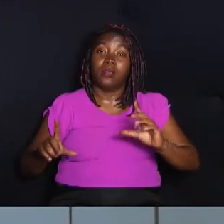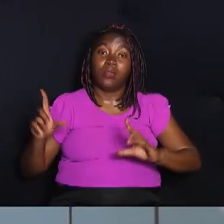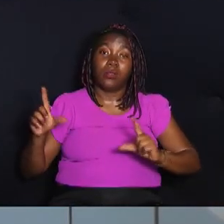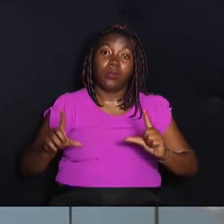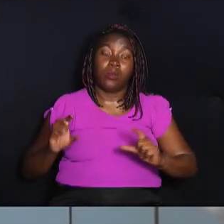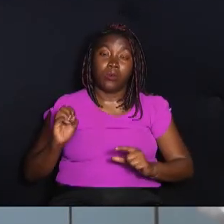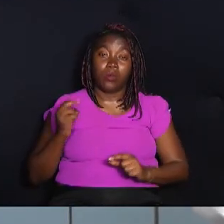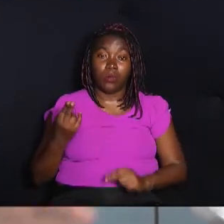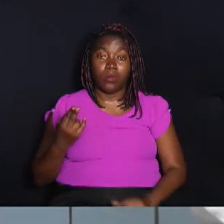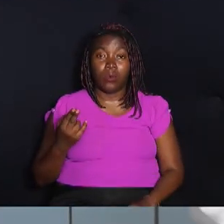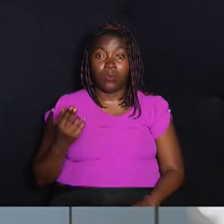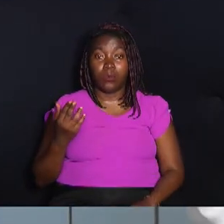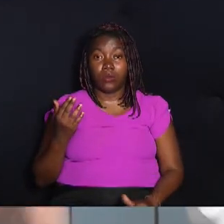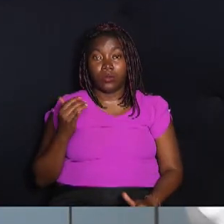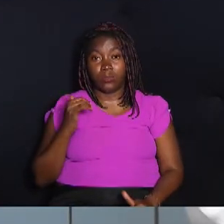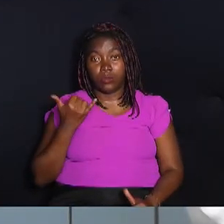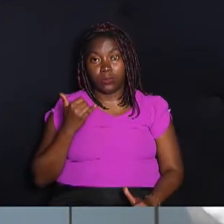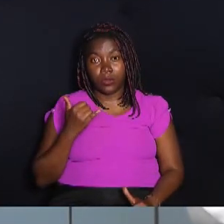celular.